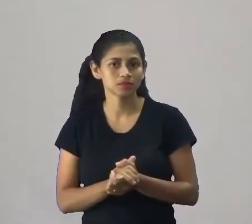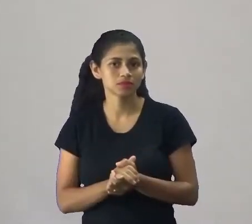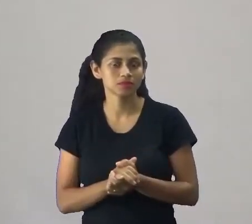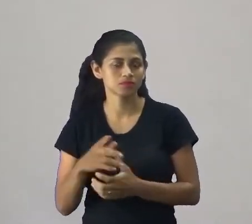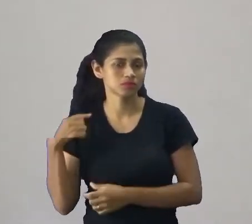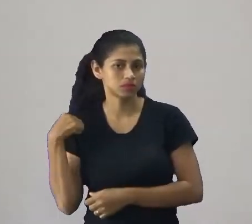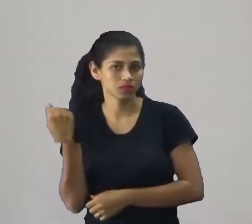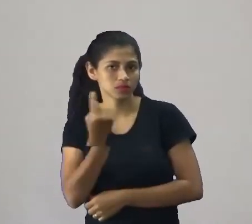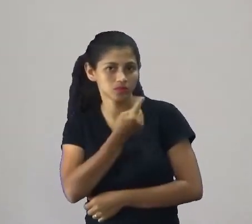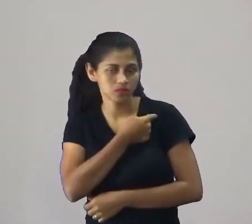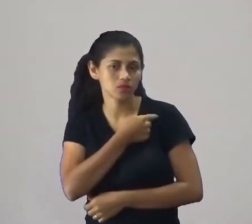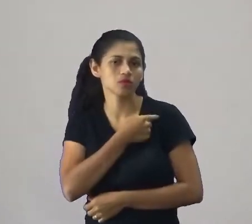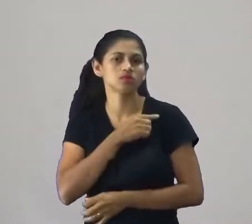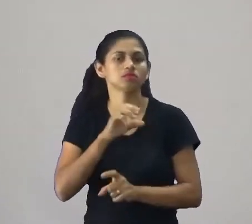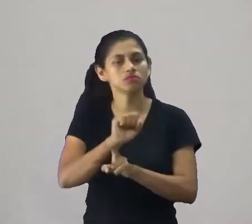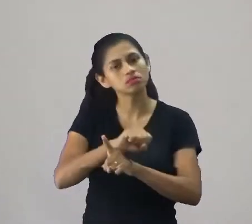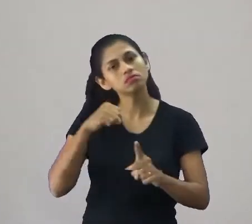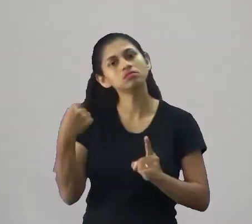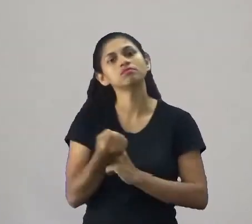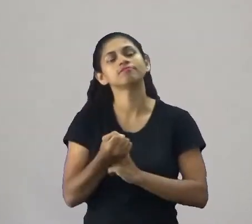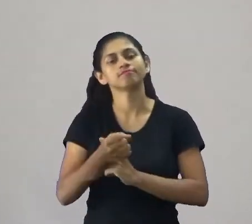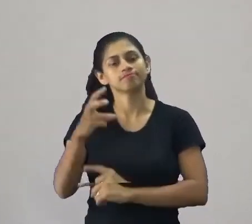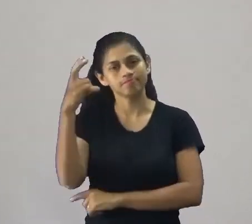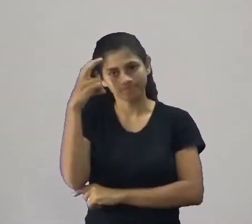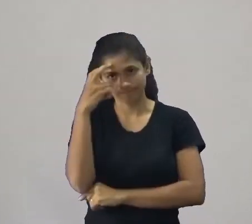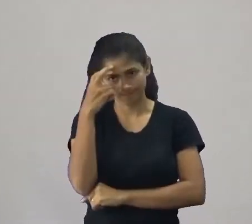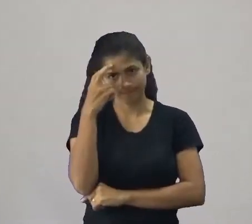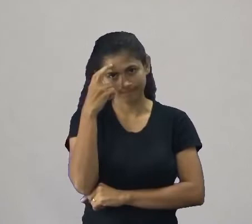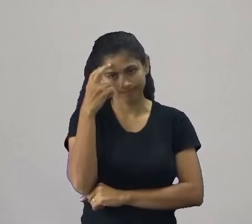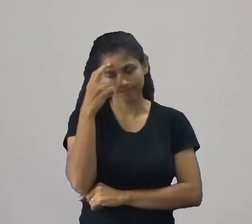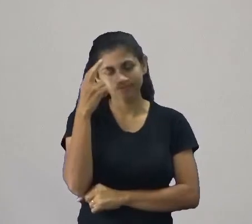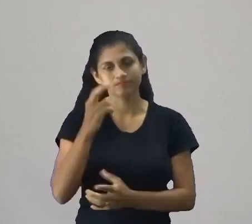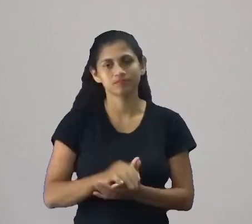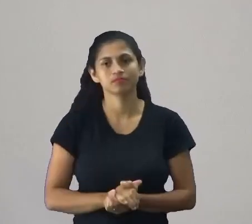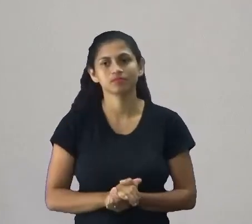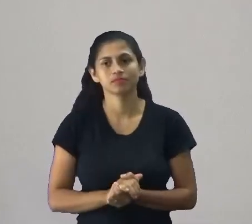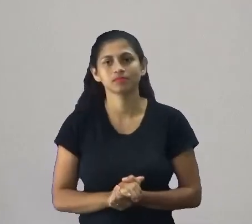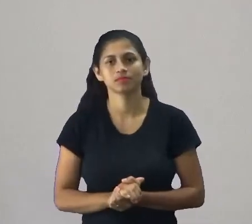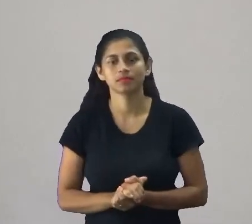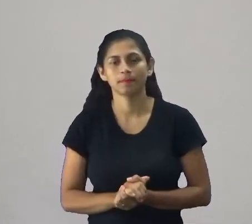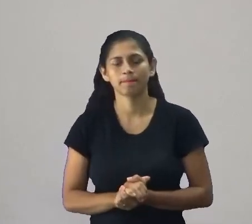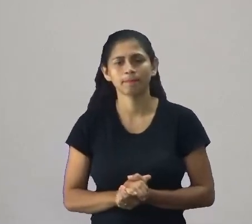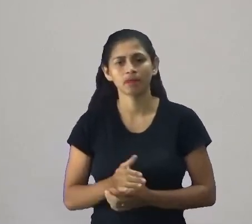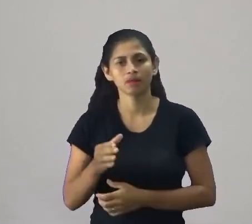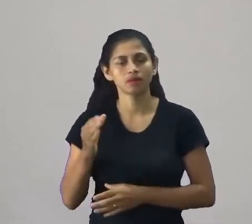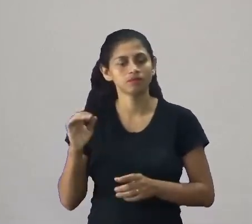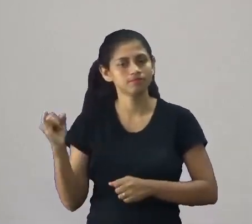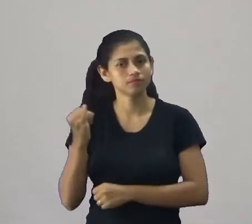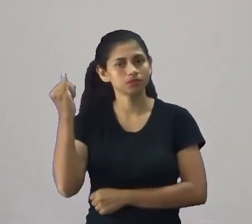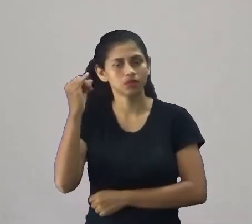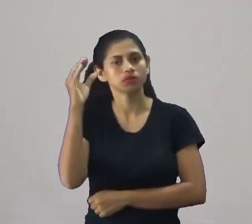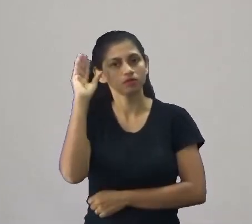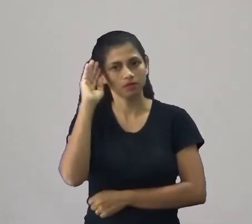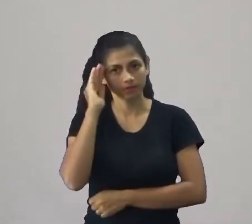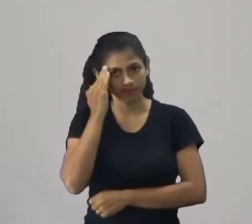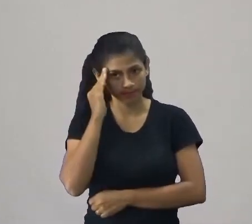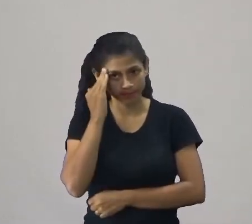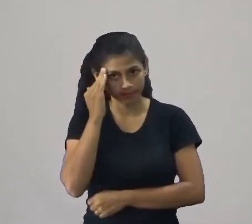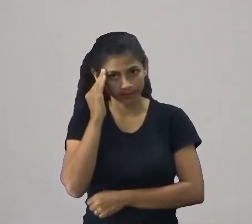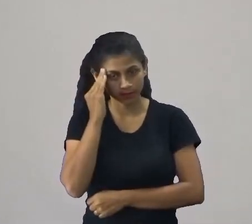nossa comunidade, na nossa sociedade. Então, vejo que é importante você entender para você, de frente,